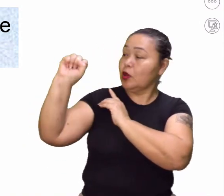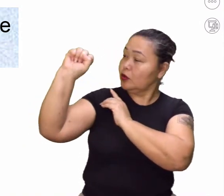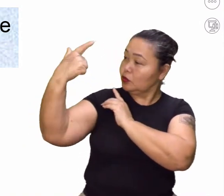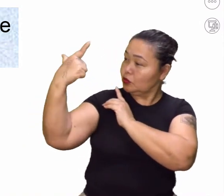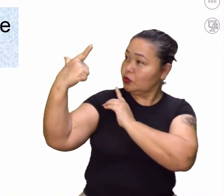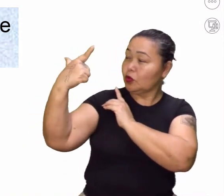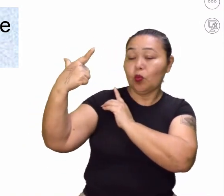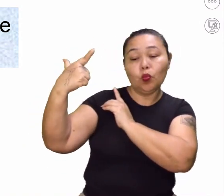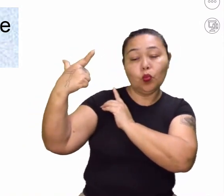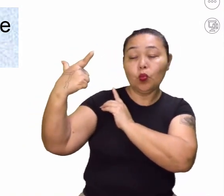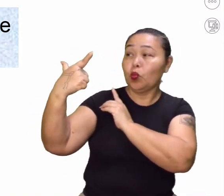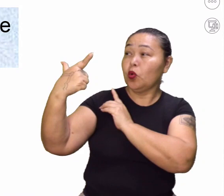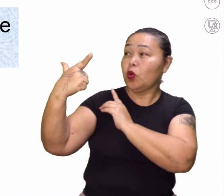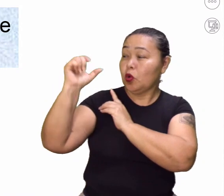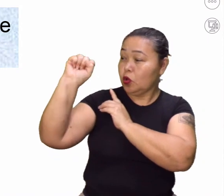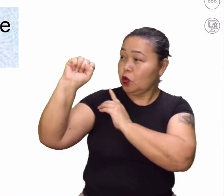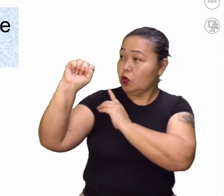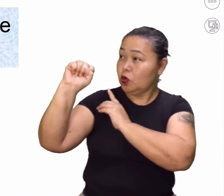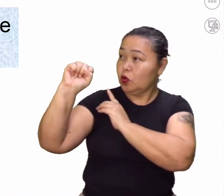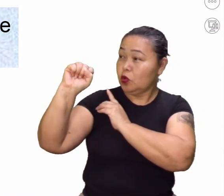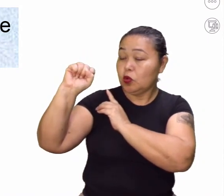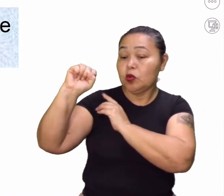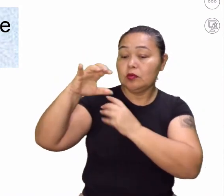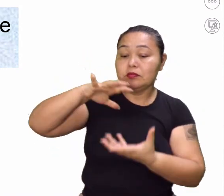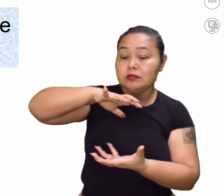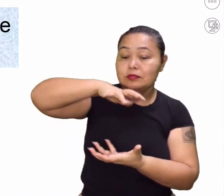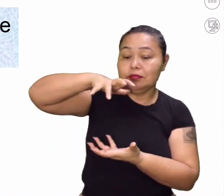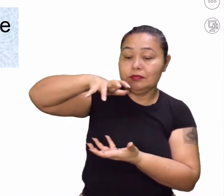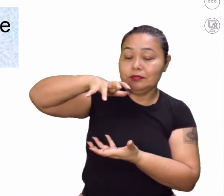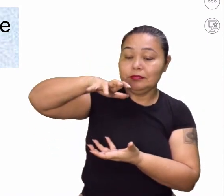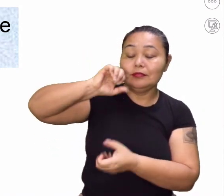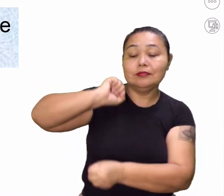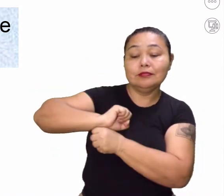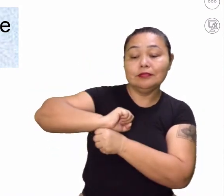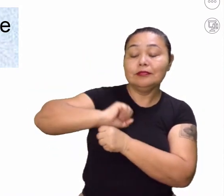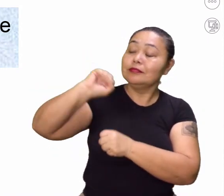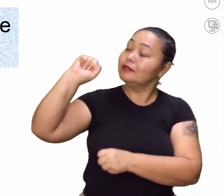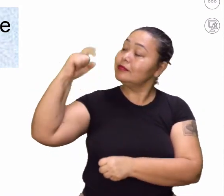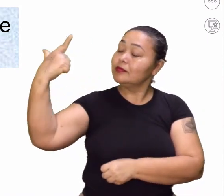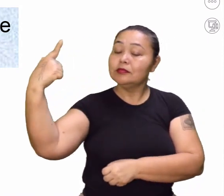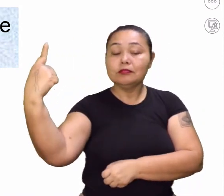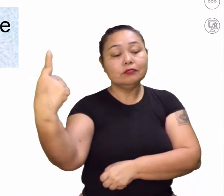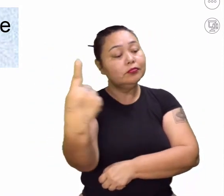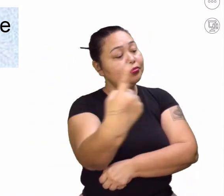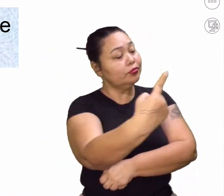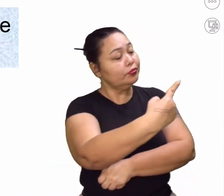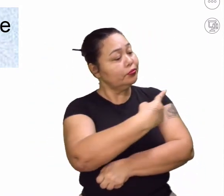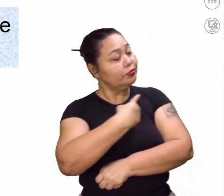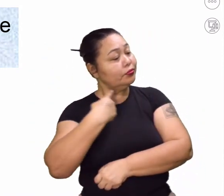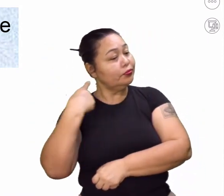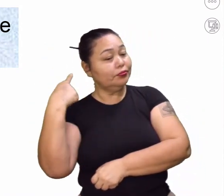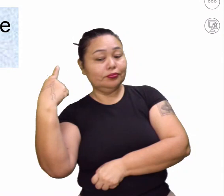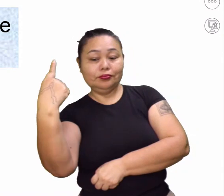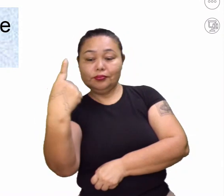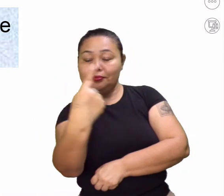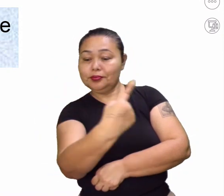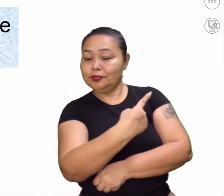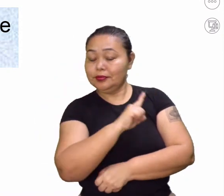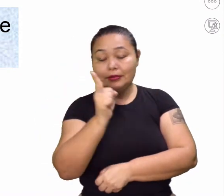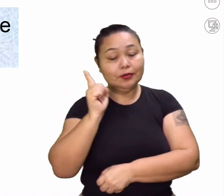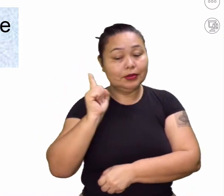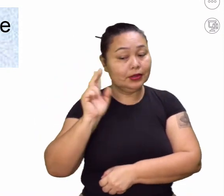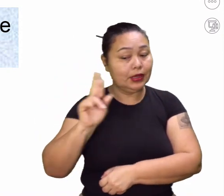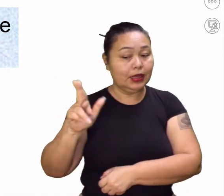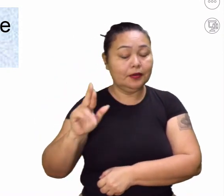era o planeta Terra, ficava parado, o Sol que girava ao redor dele. E o Sol caminhando, né? Não é.